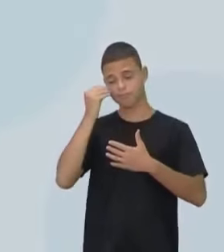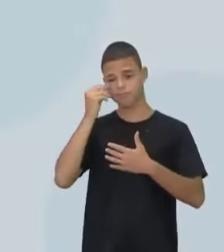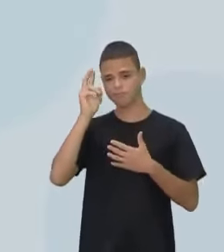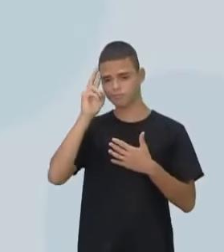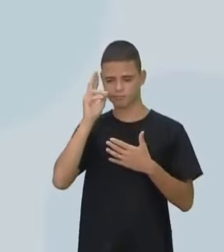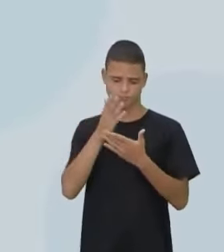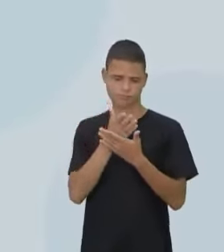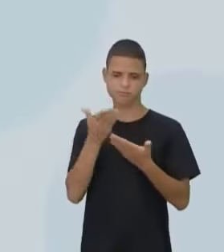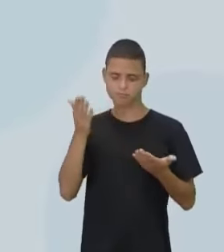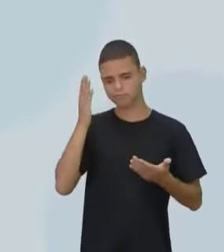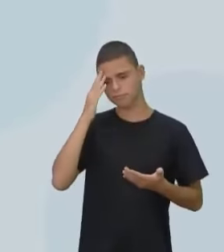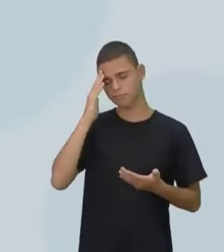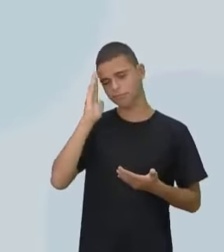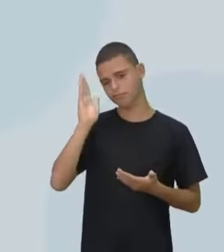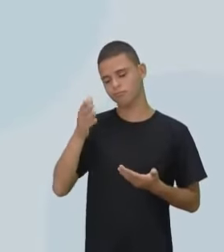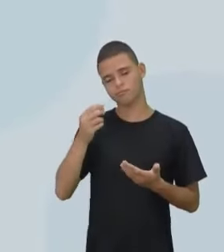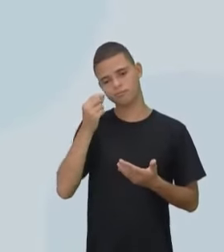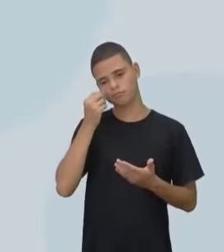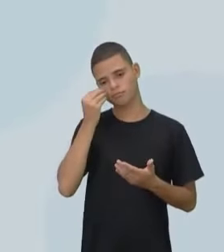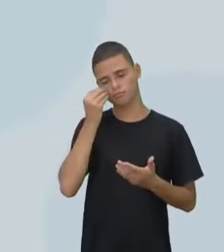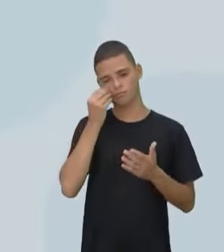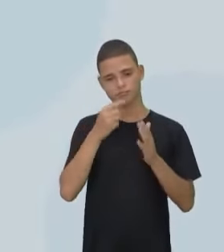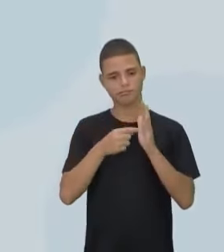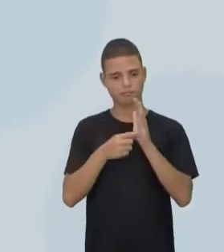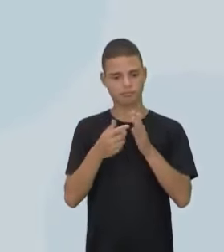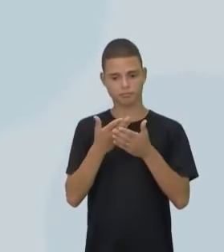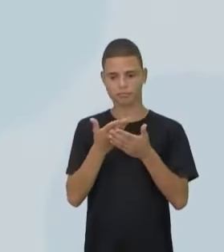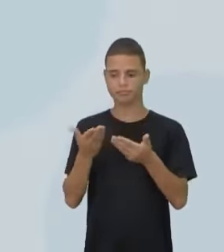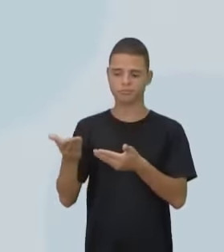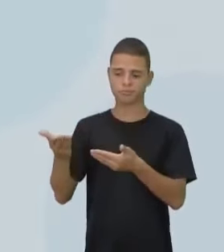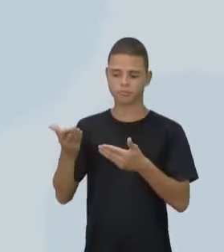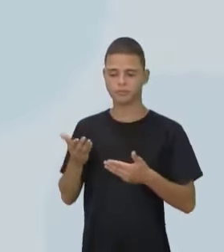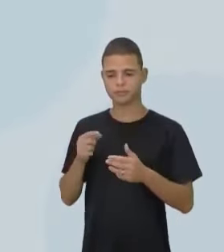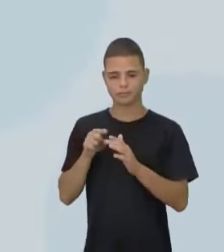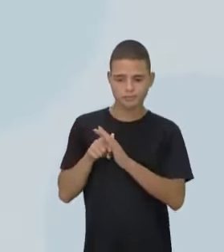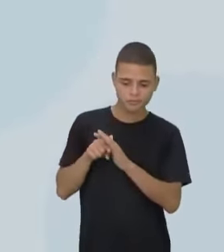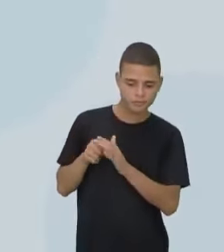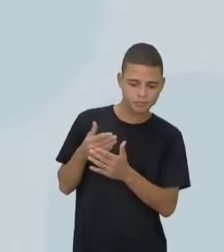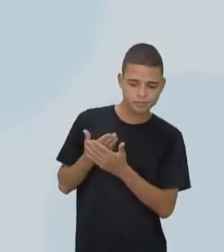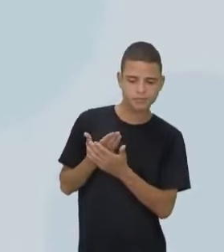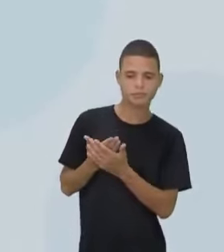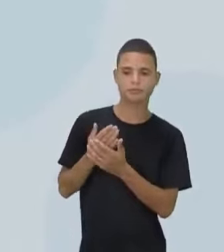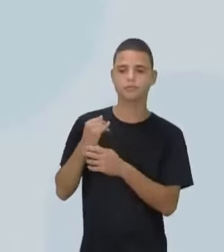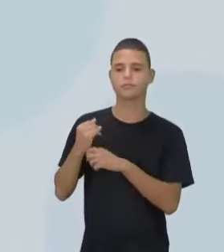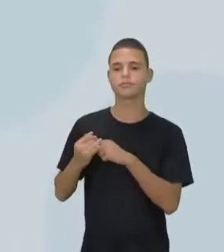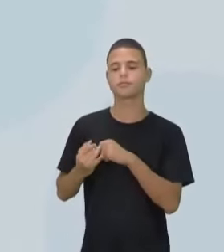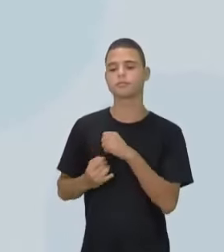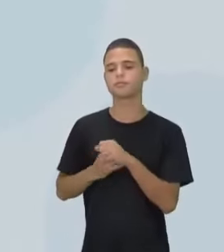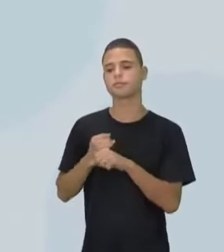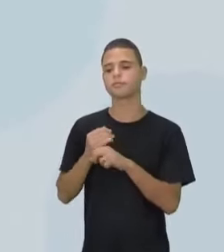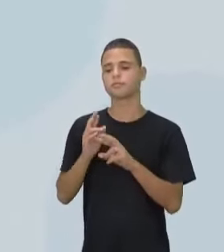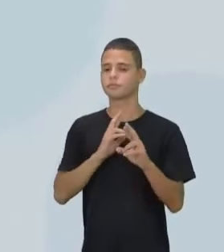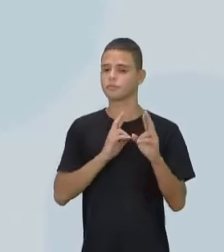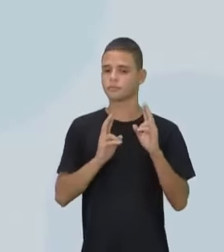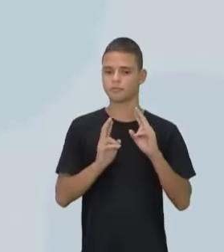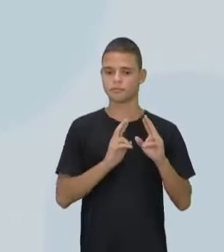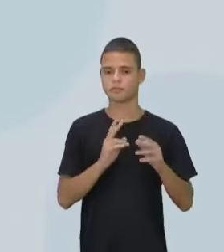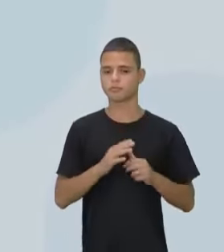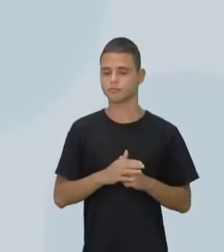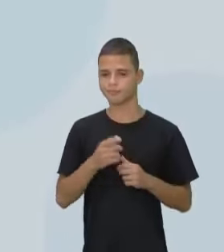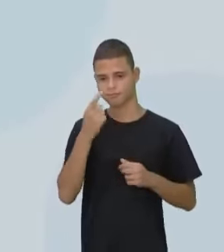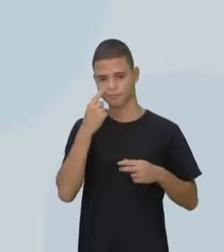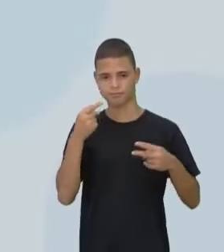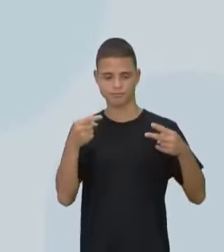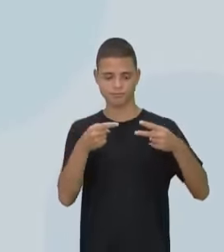que já sabem e para apresentar um pouquinho disso e convidar os colegas a pesquisar na internet, né, a respeito. Então, esse monte de setinha,